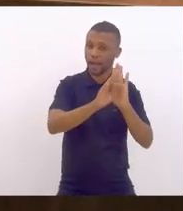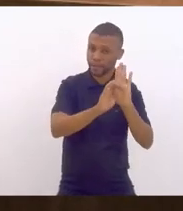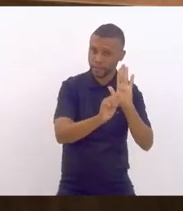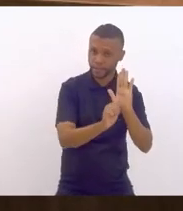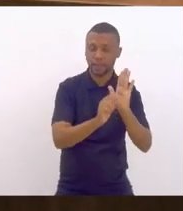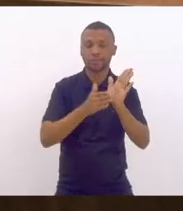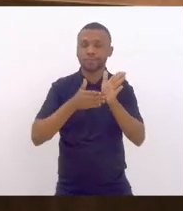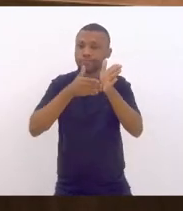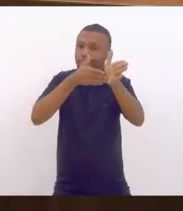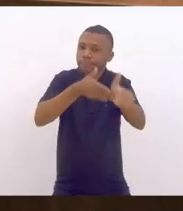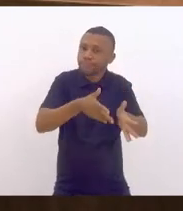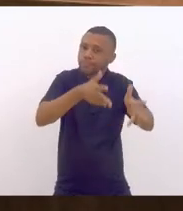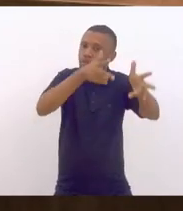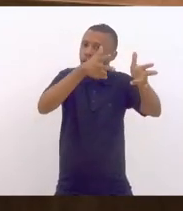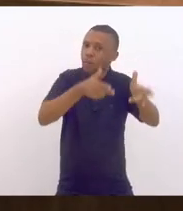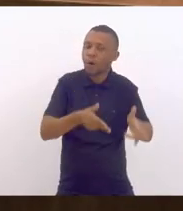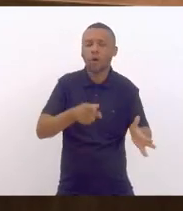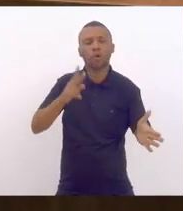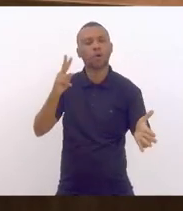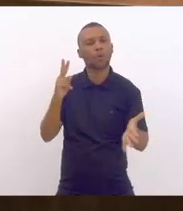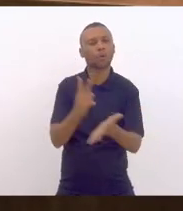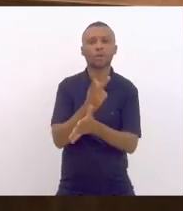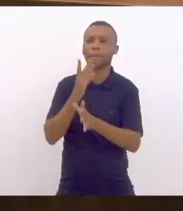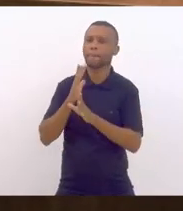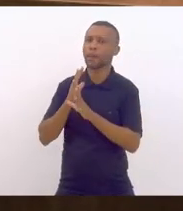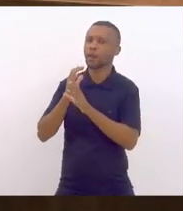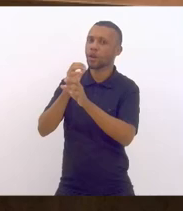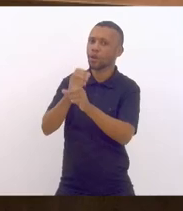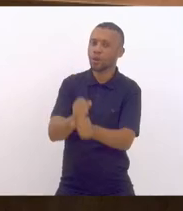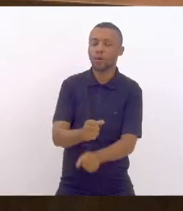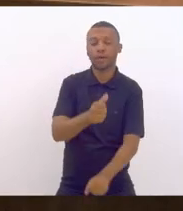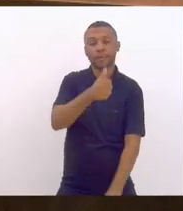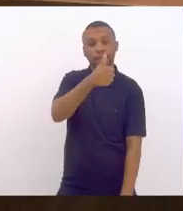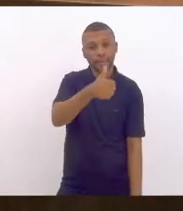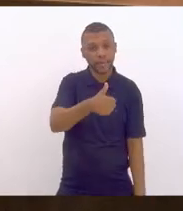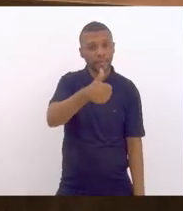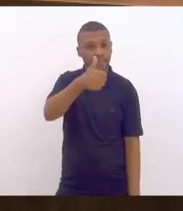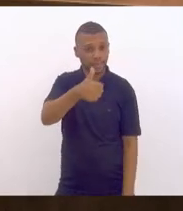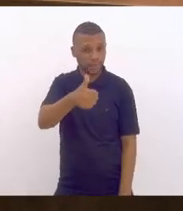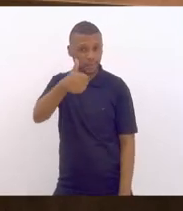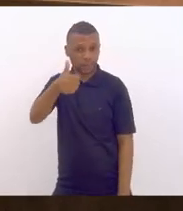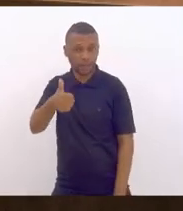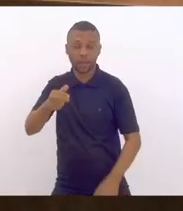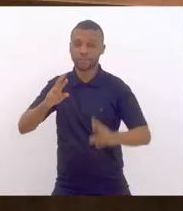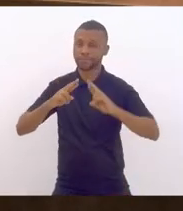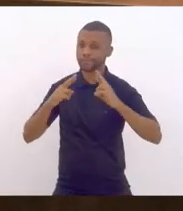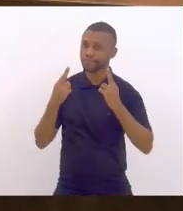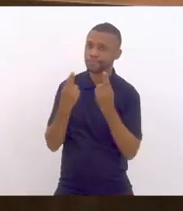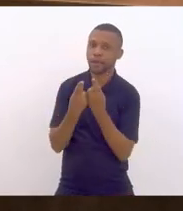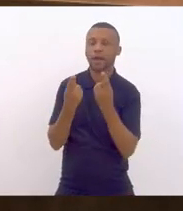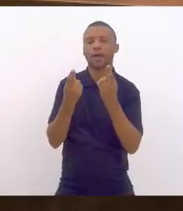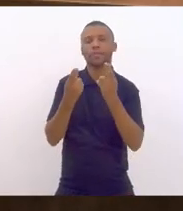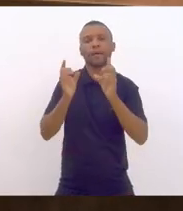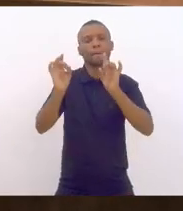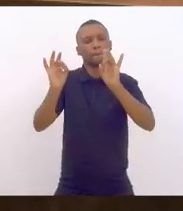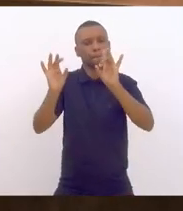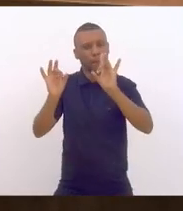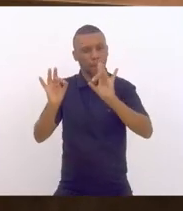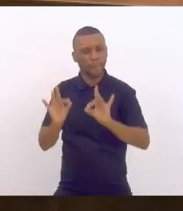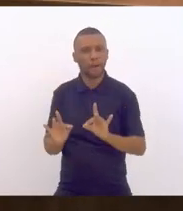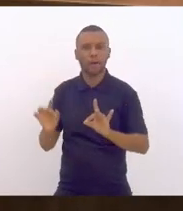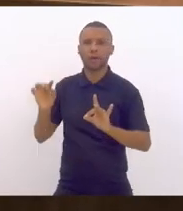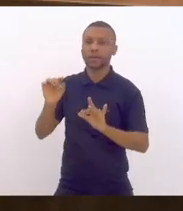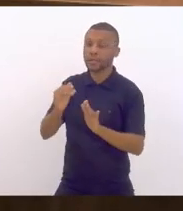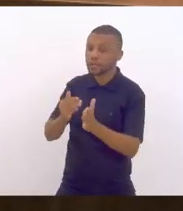ocorrido na centésima décima primeira sessão extraordinária que